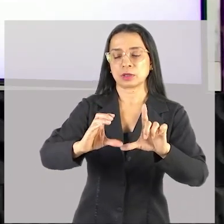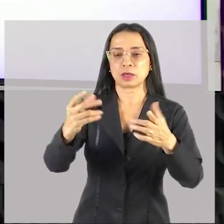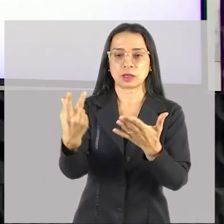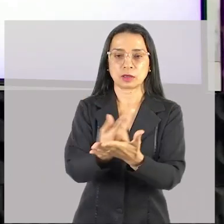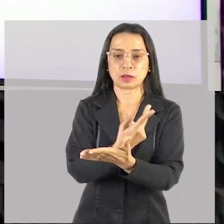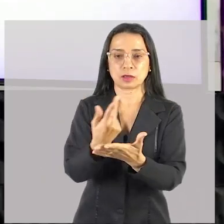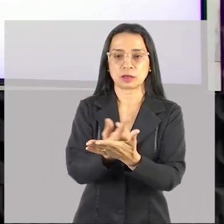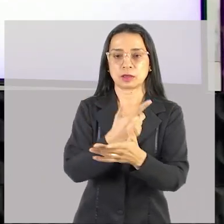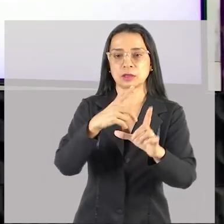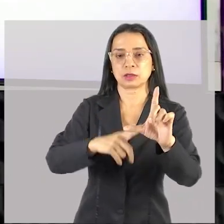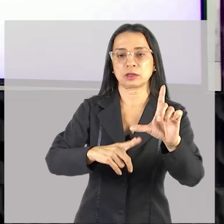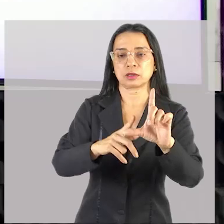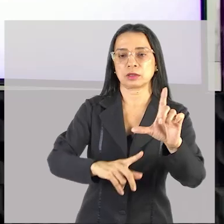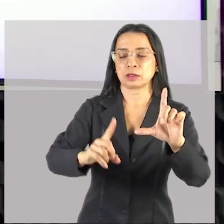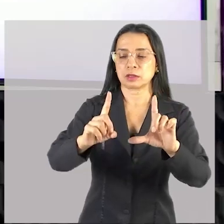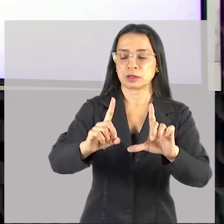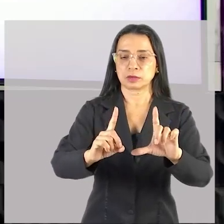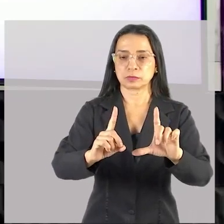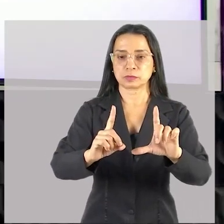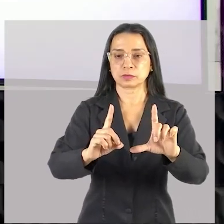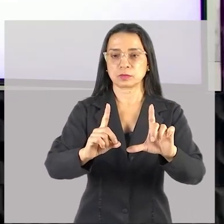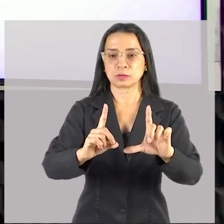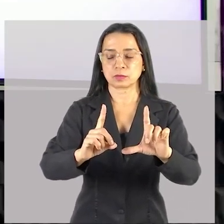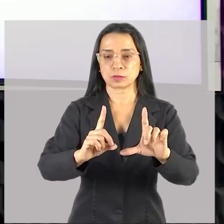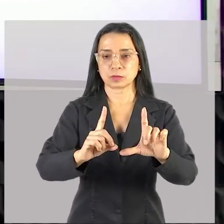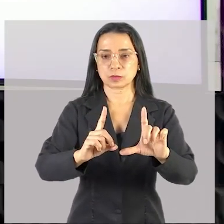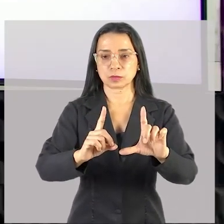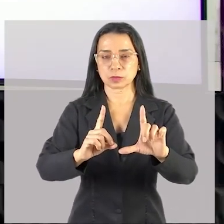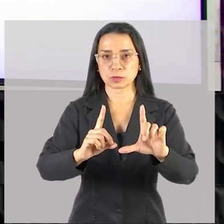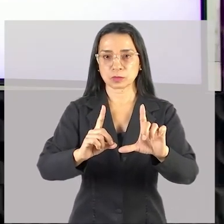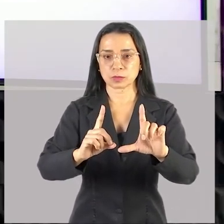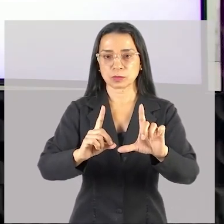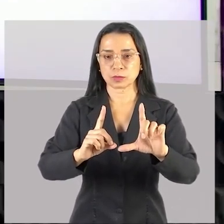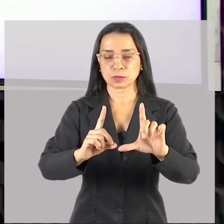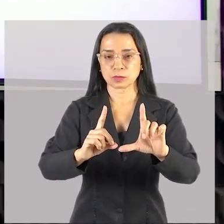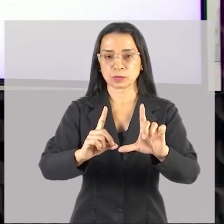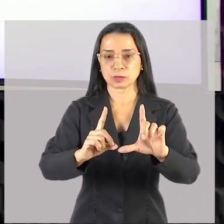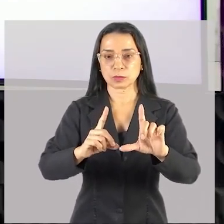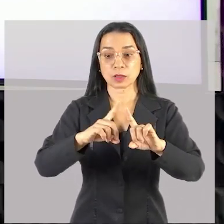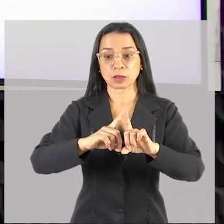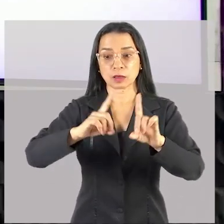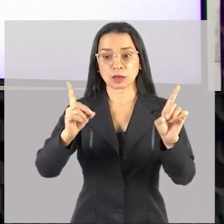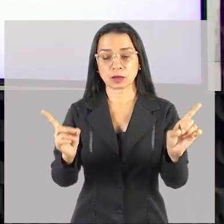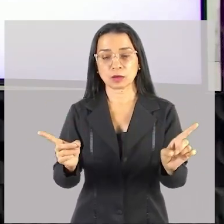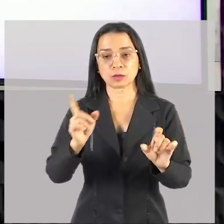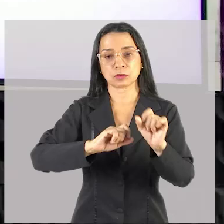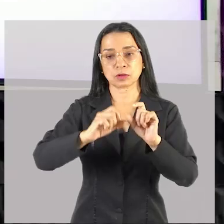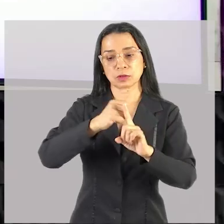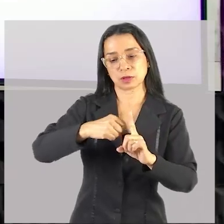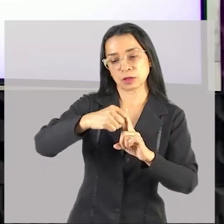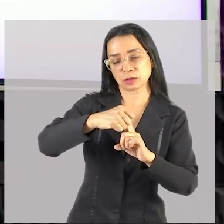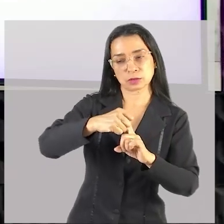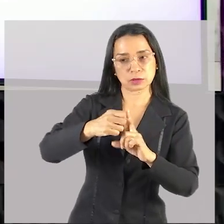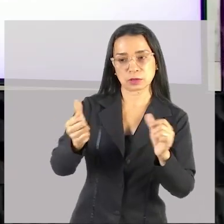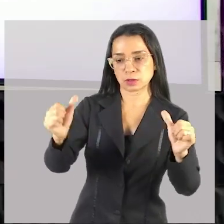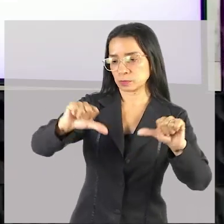D. O que diz a letra D? Declínio da sociedade civil organizada, pelo contrário. Né? A sociedade não está